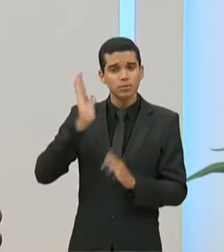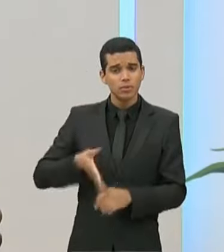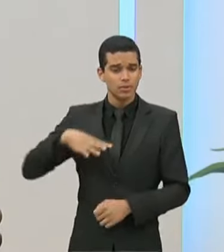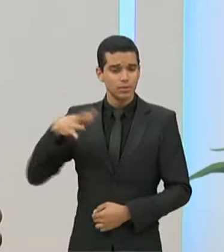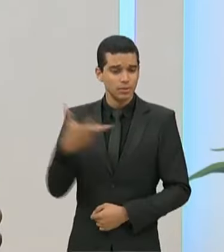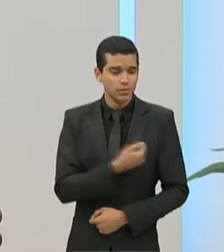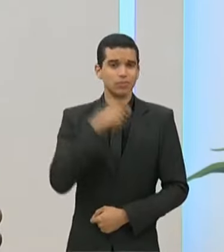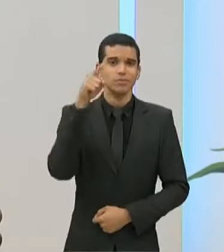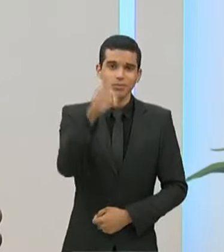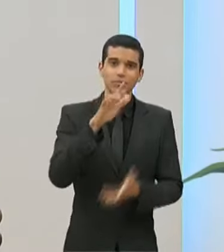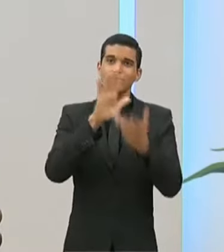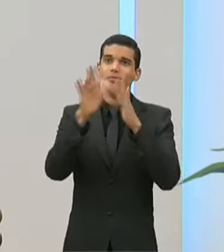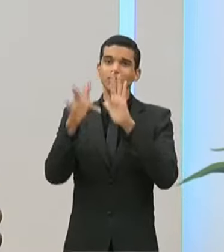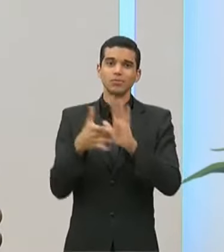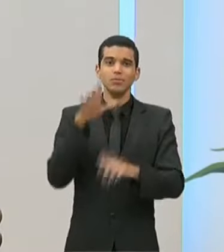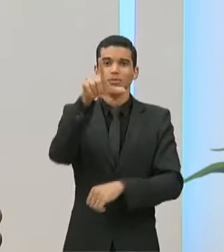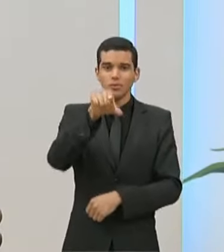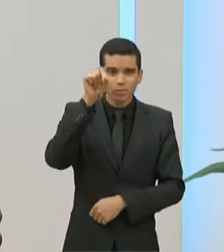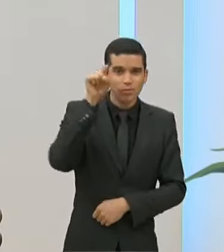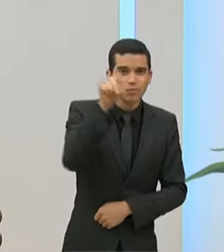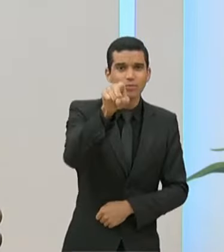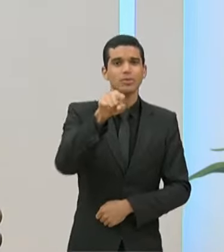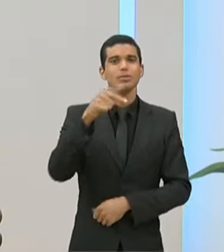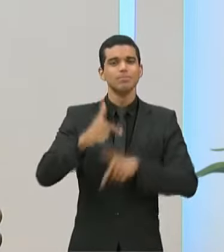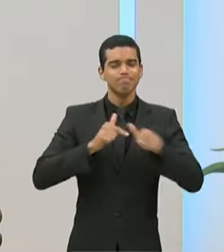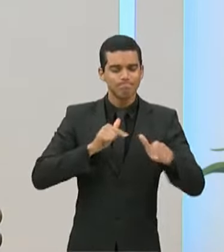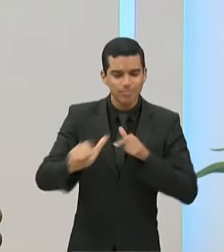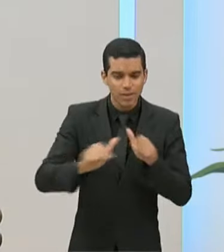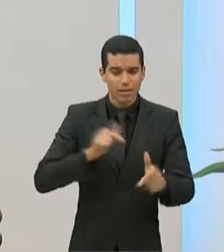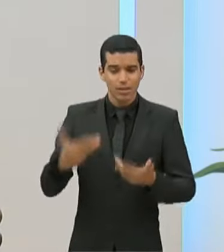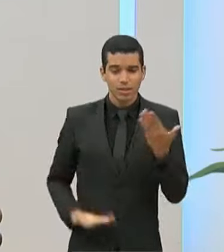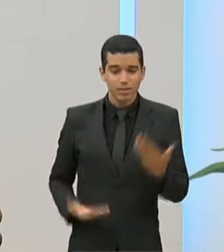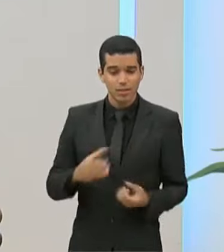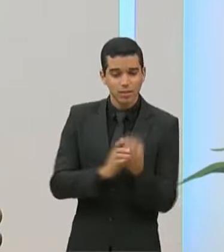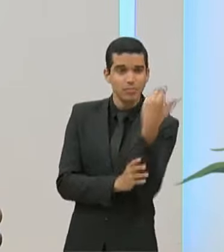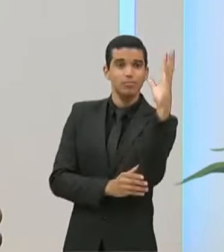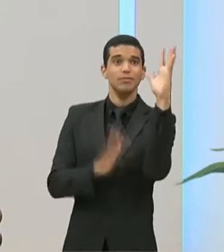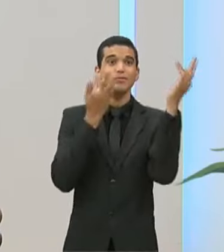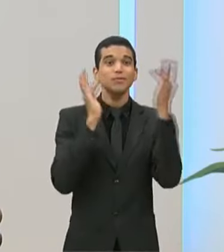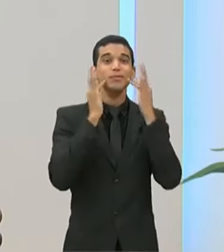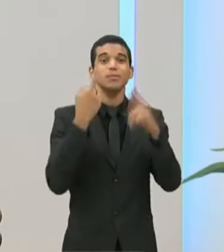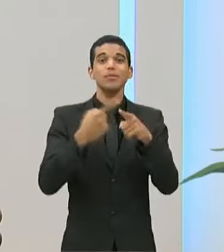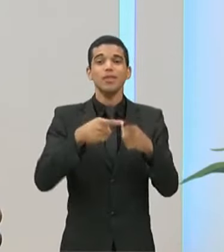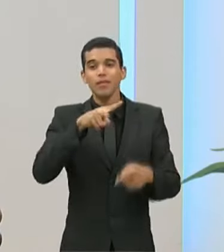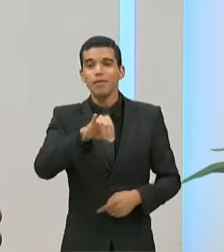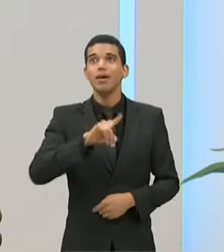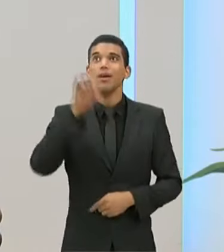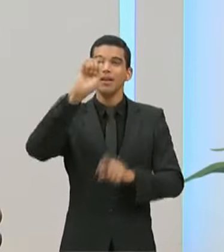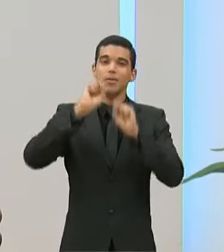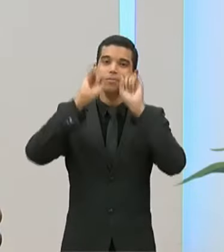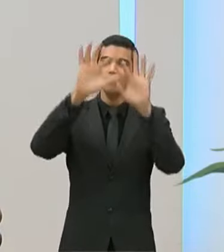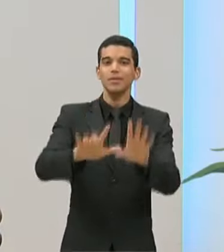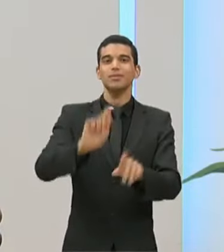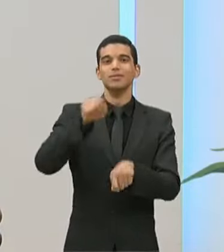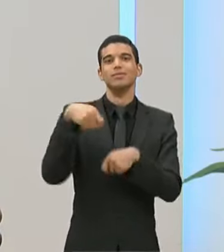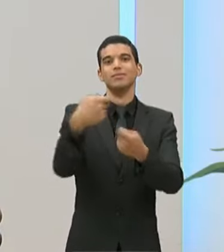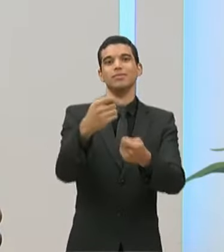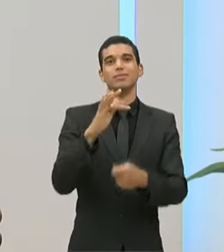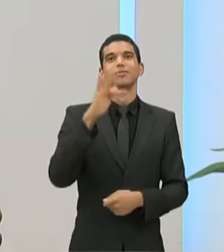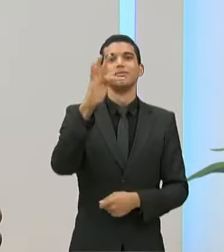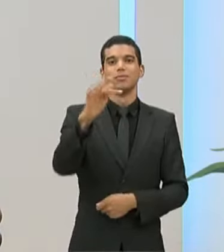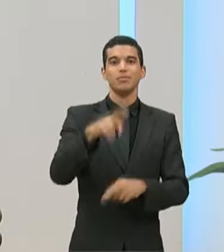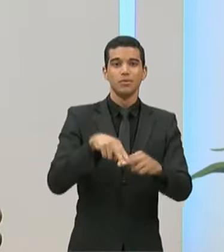lhe chamou para você produzir fruto, porque há galardão para o teu trabalho.